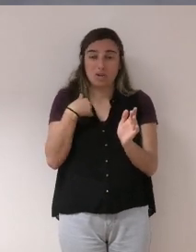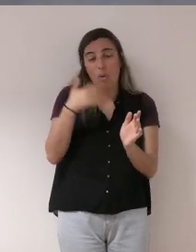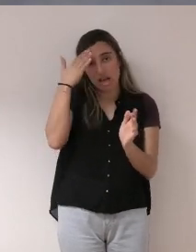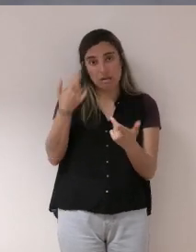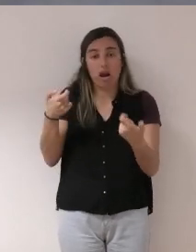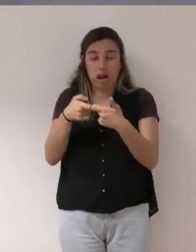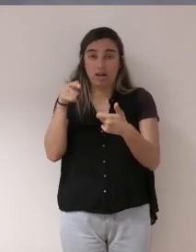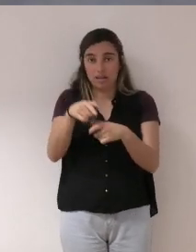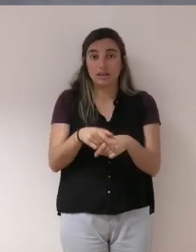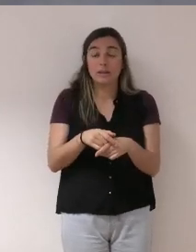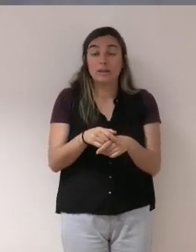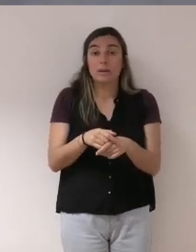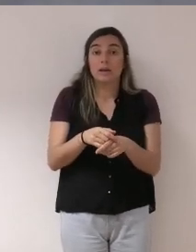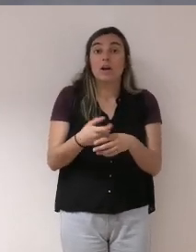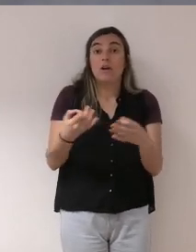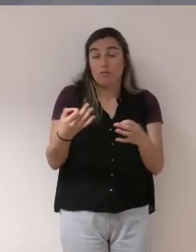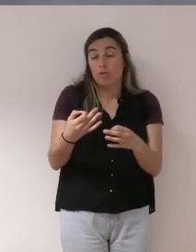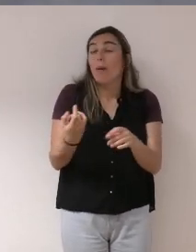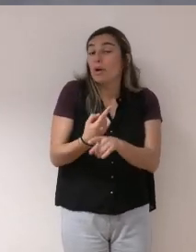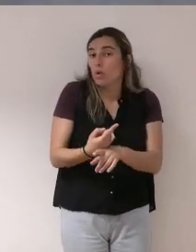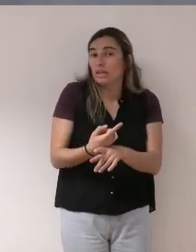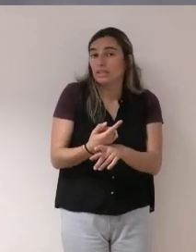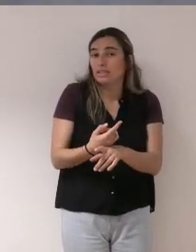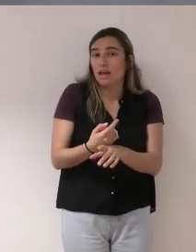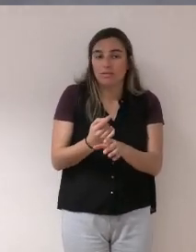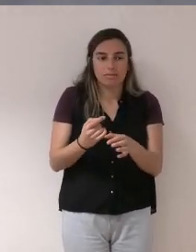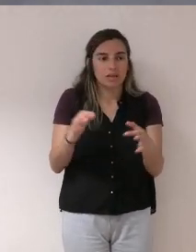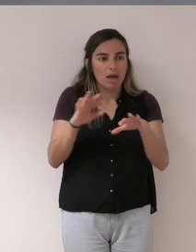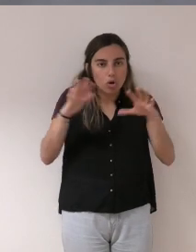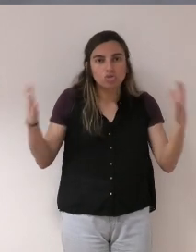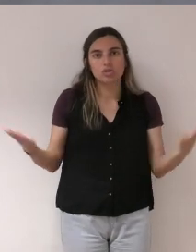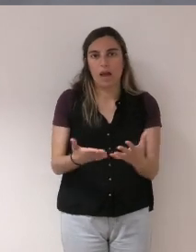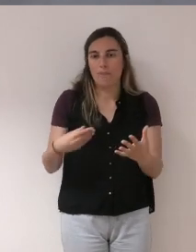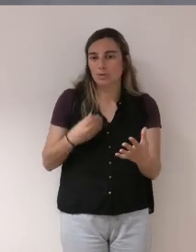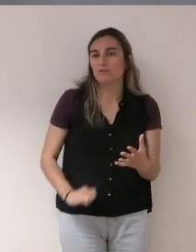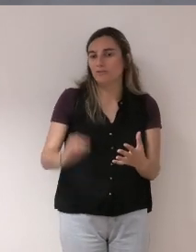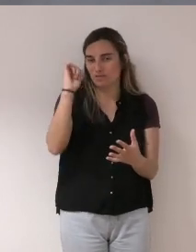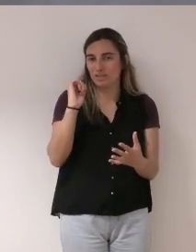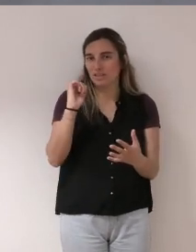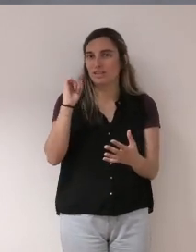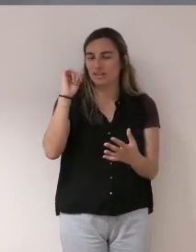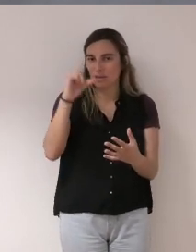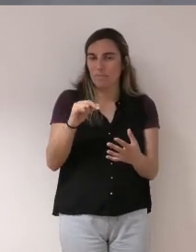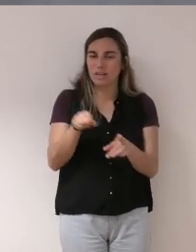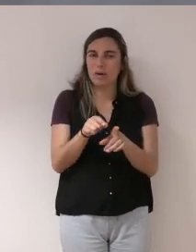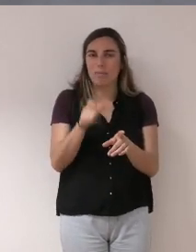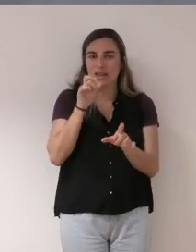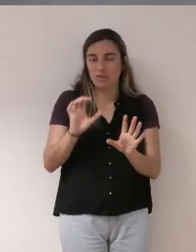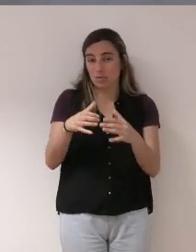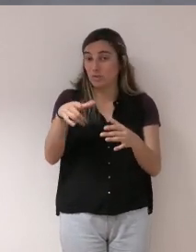talvez inspirado em Foucault, não é? É alguma coisa que é mais abrangente e é mais a sua preocupação. Também usou há bocado a palavra comunidade,